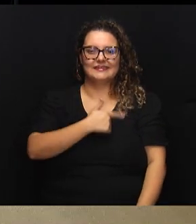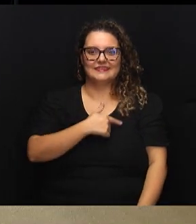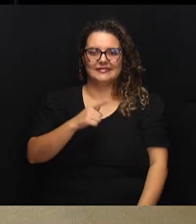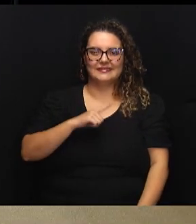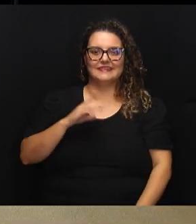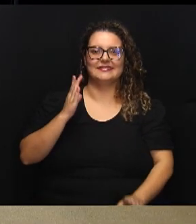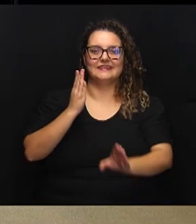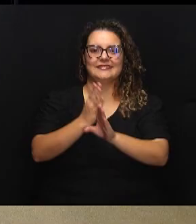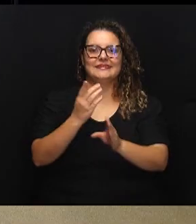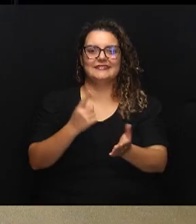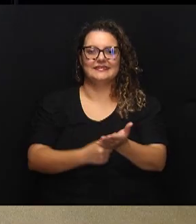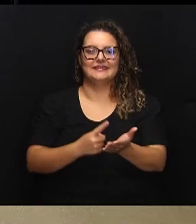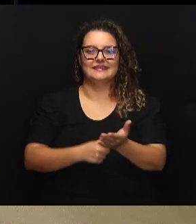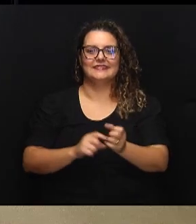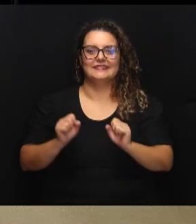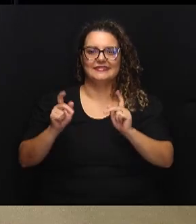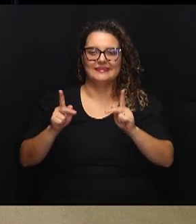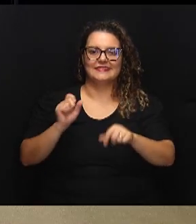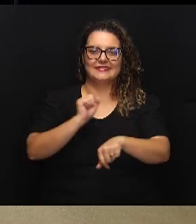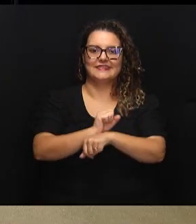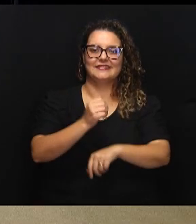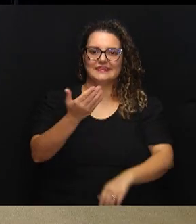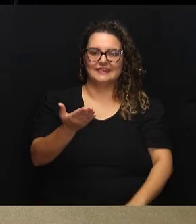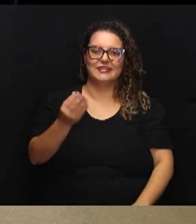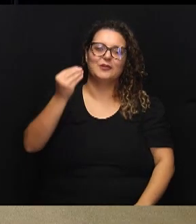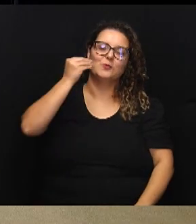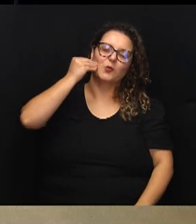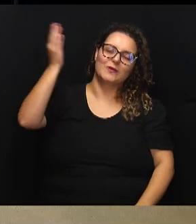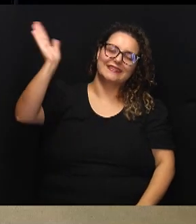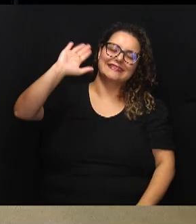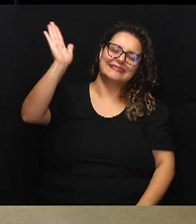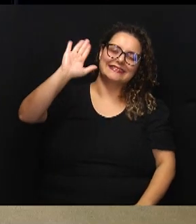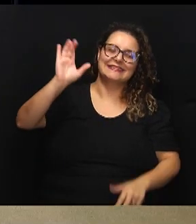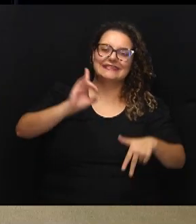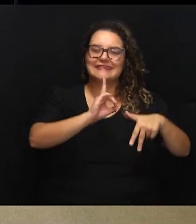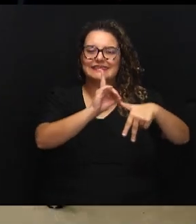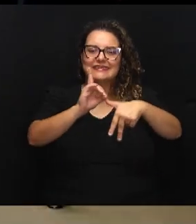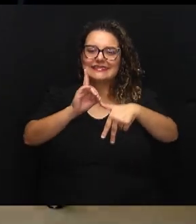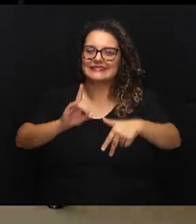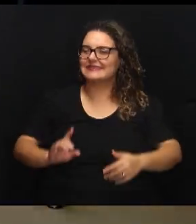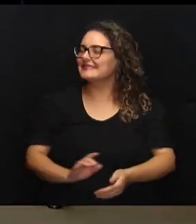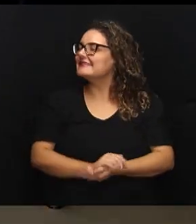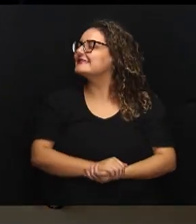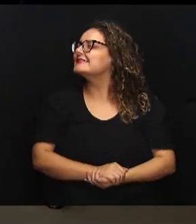temos encontro marcado, tá bom? A gente te espera. Beijo, fica com Deus. Tchau, tchau.